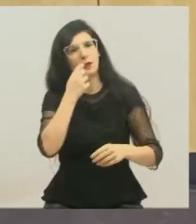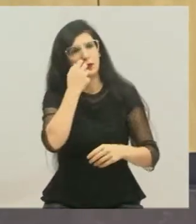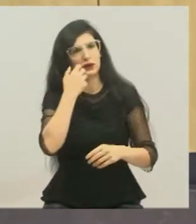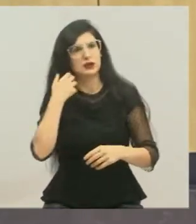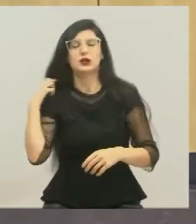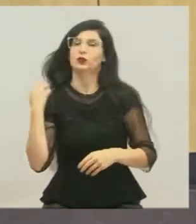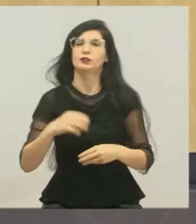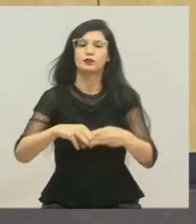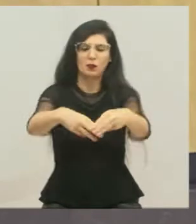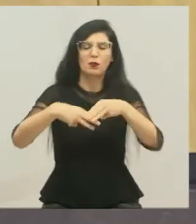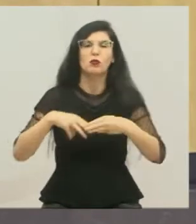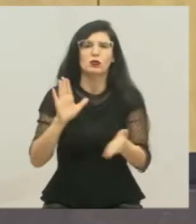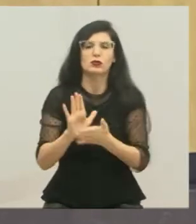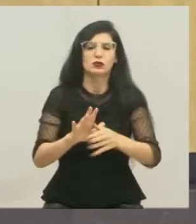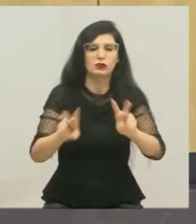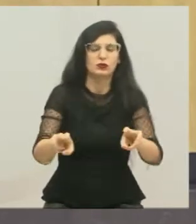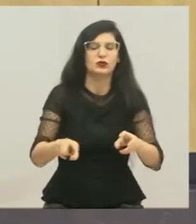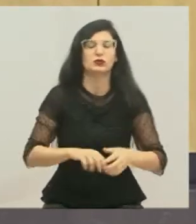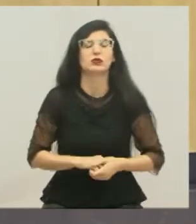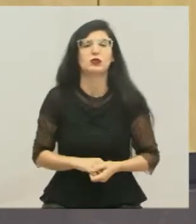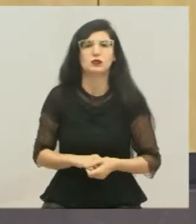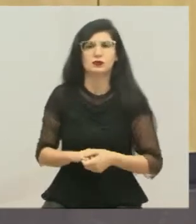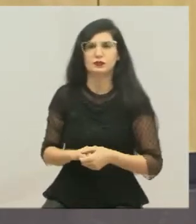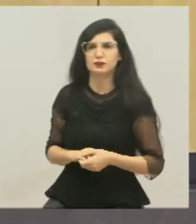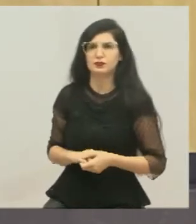esta sessão.